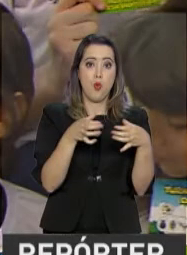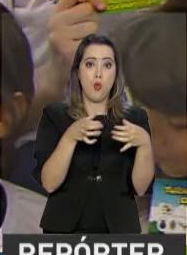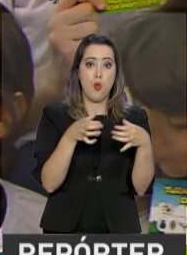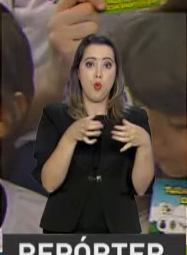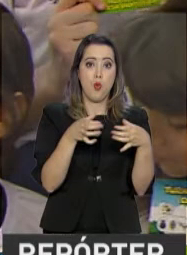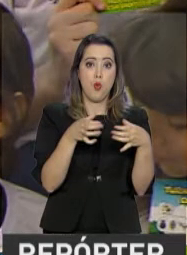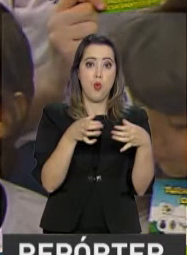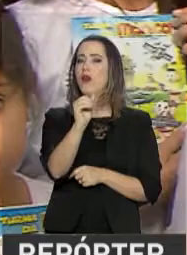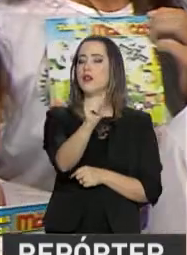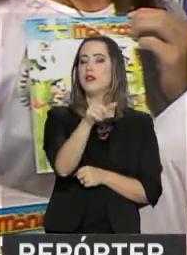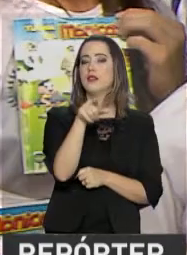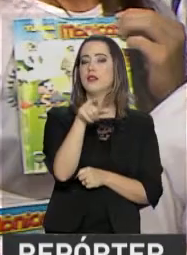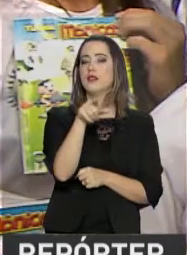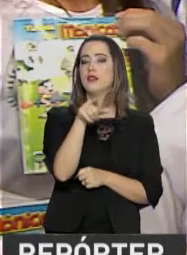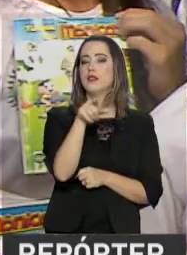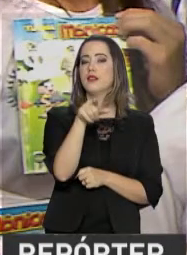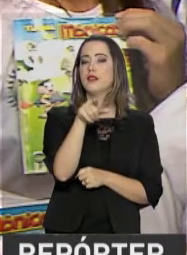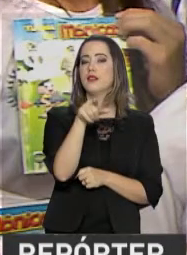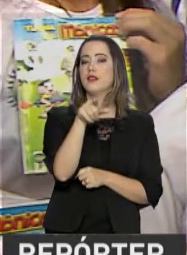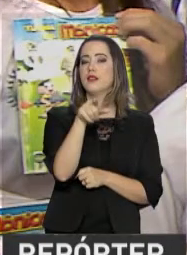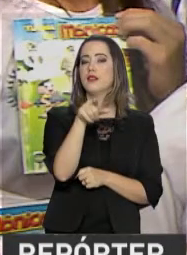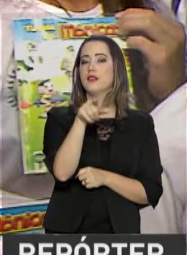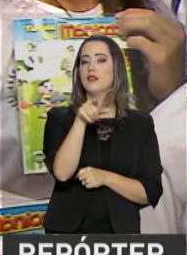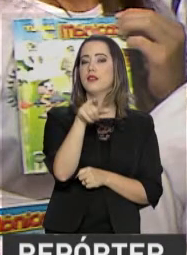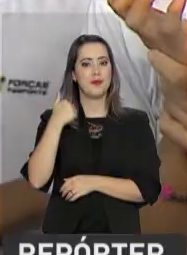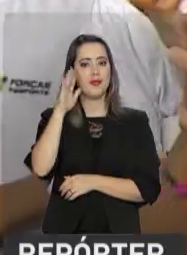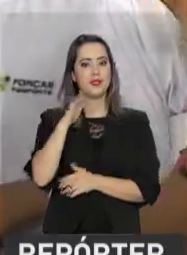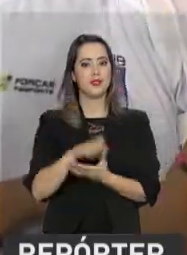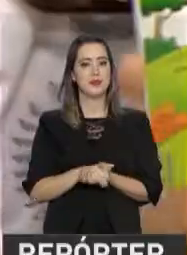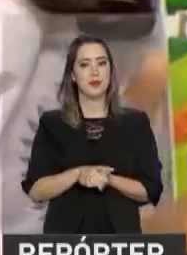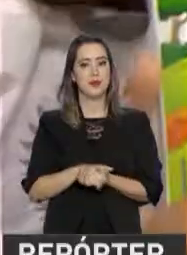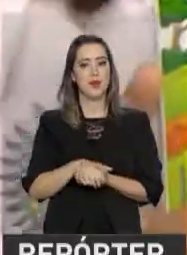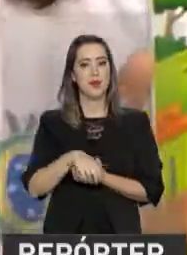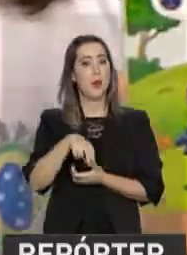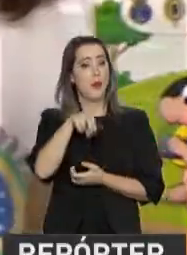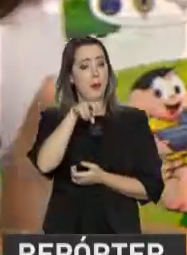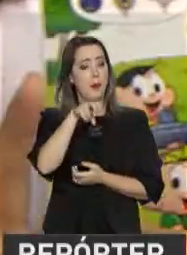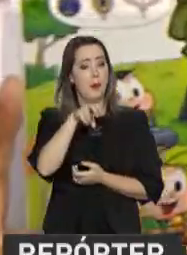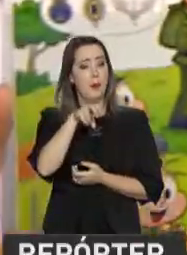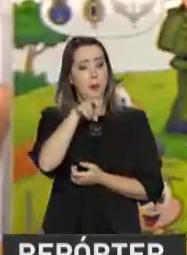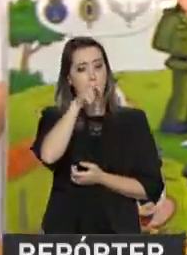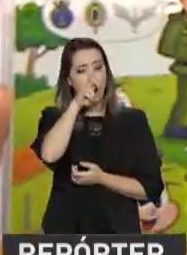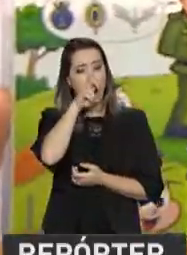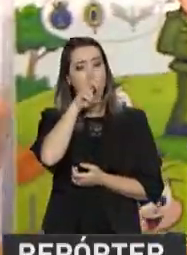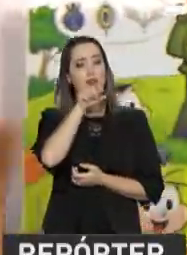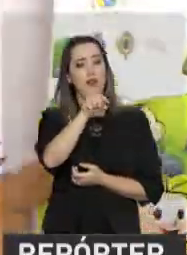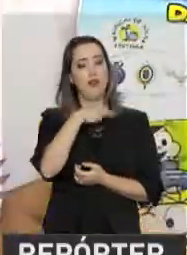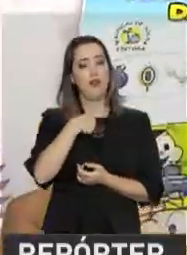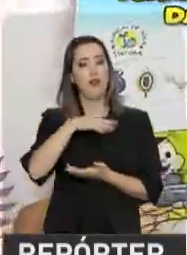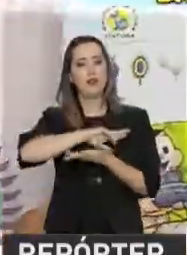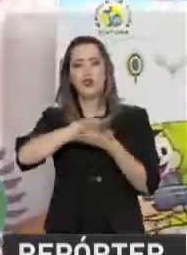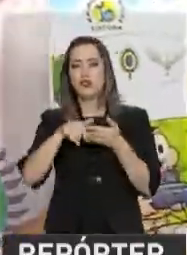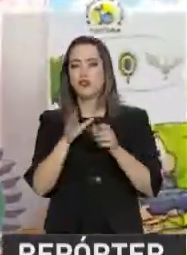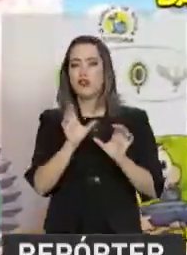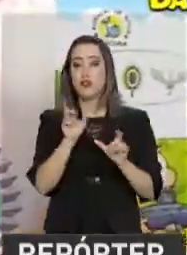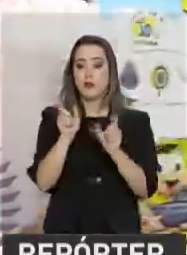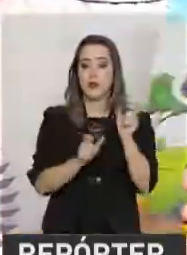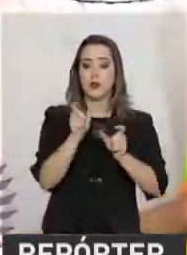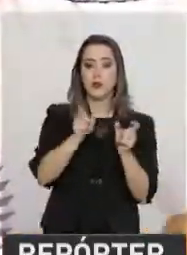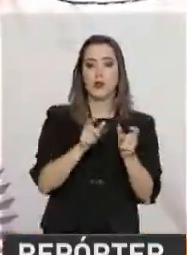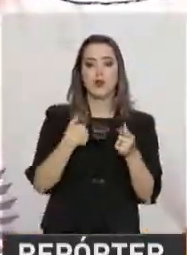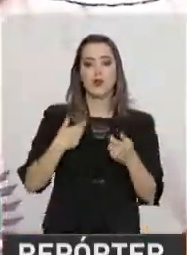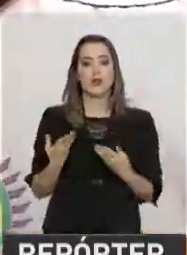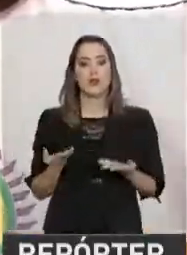mônica magali cebolinha e cascão são alguns dos integrantes dessa turminha que vão estampar as páginas de uma marca